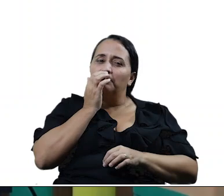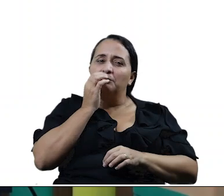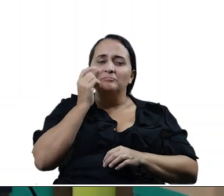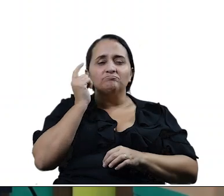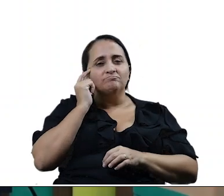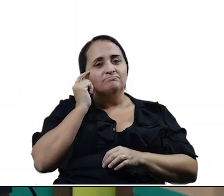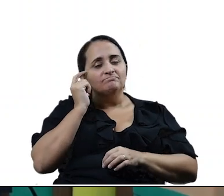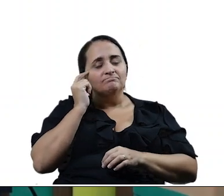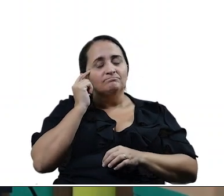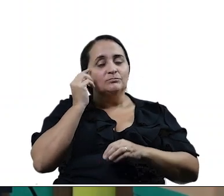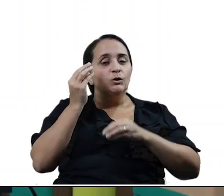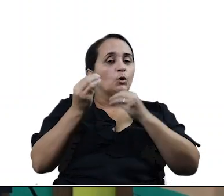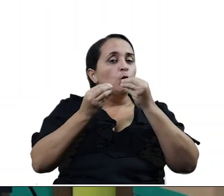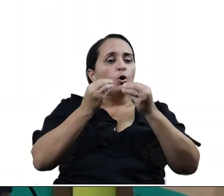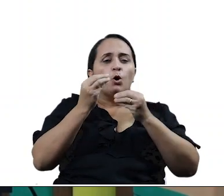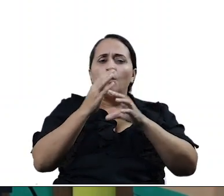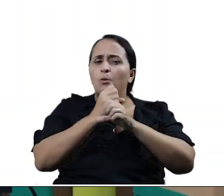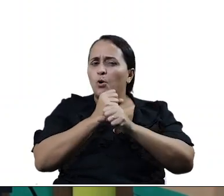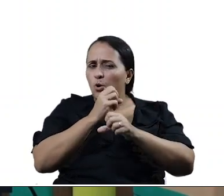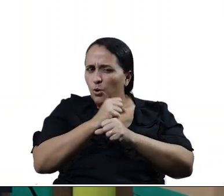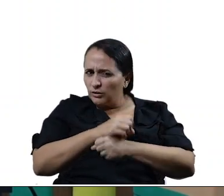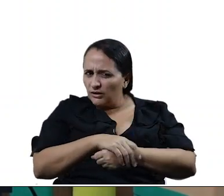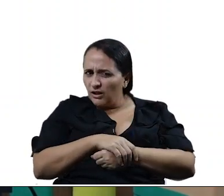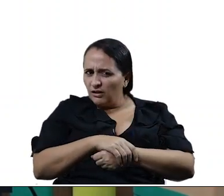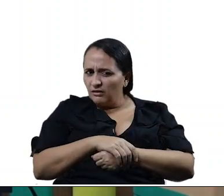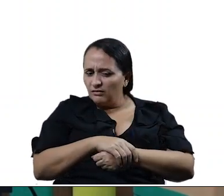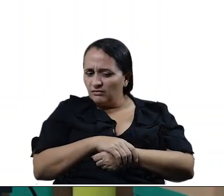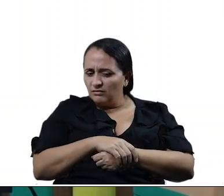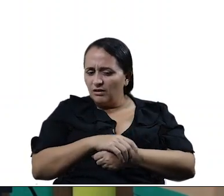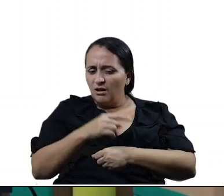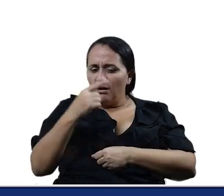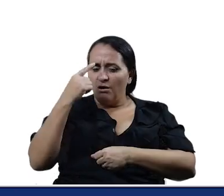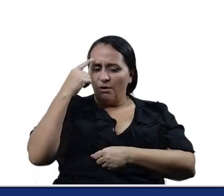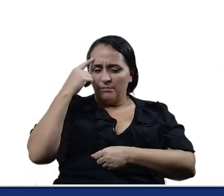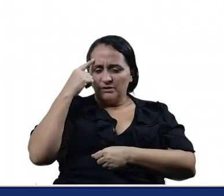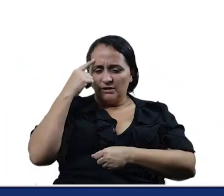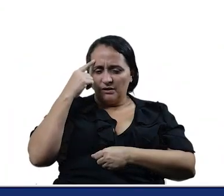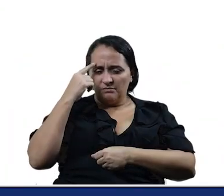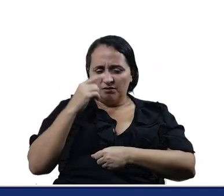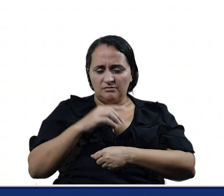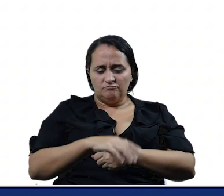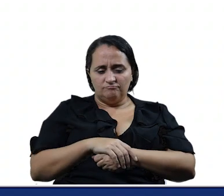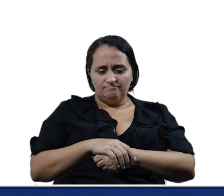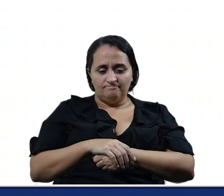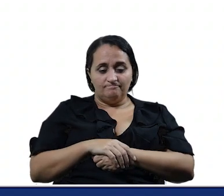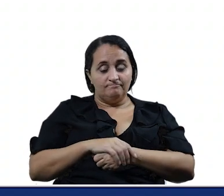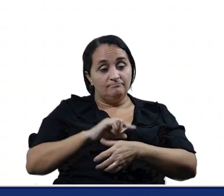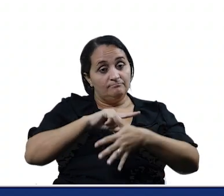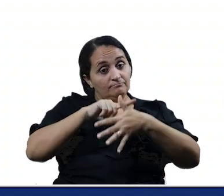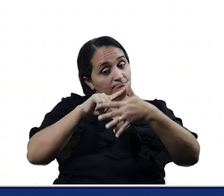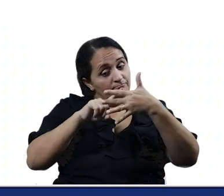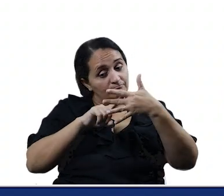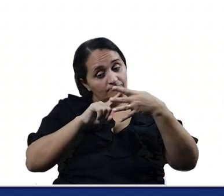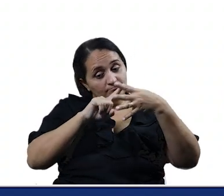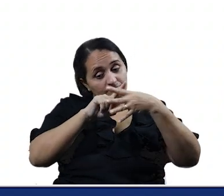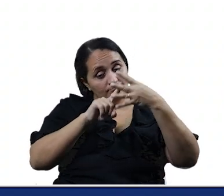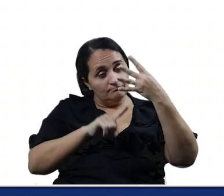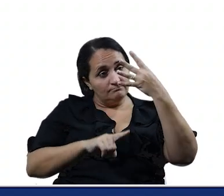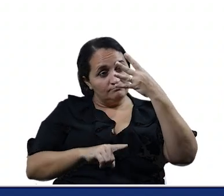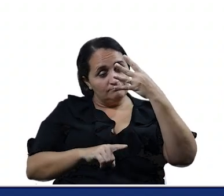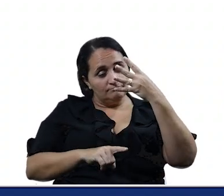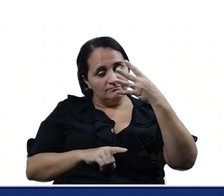Eu acho que não. Observe. Eu tenho aqui as opções: 32